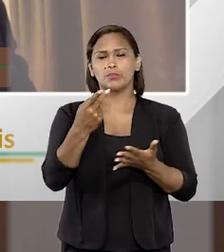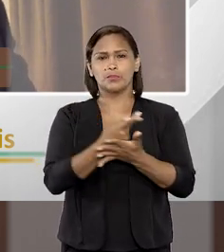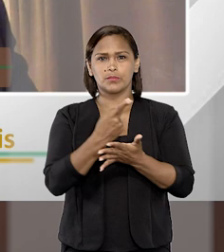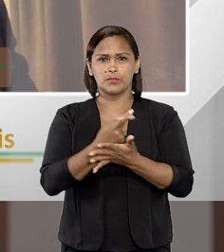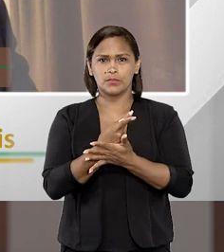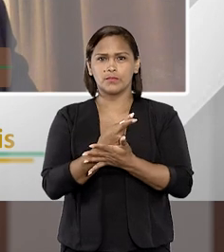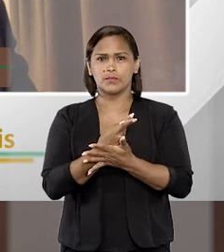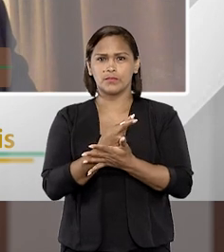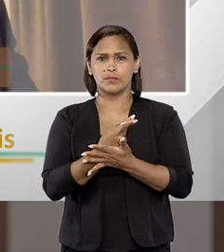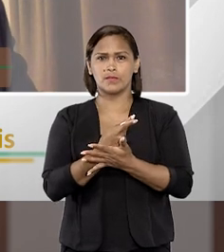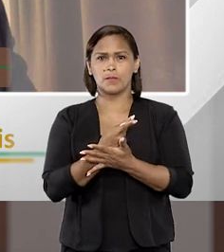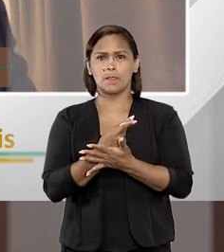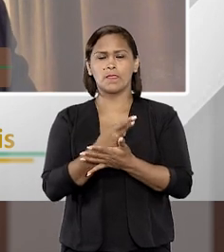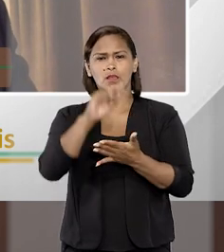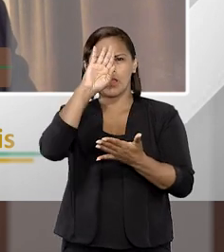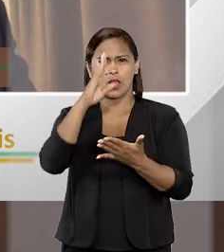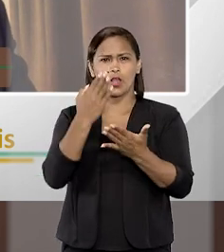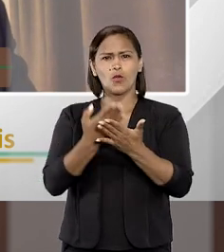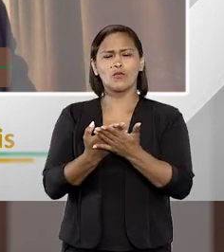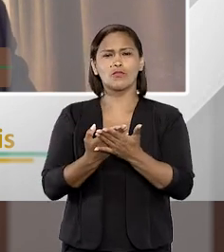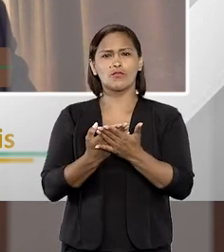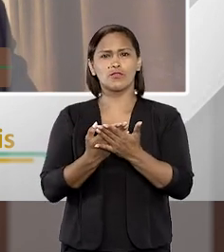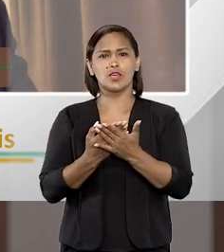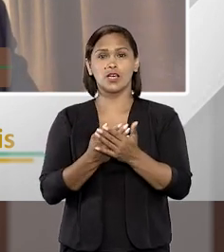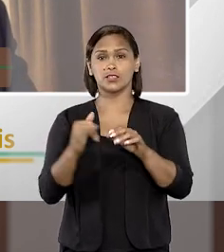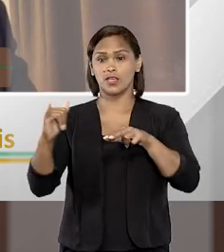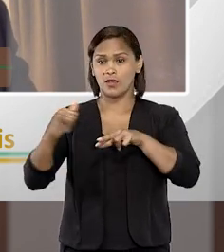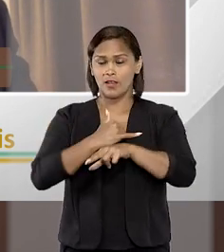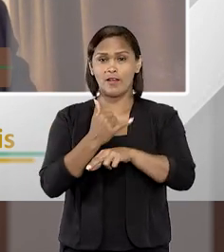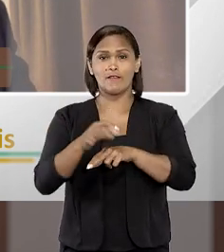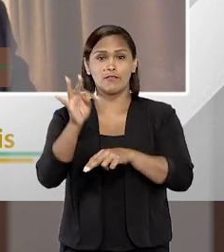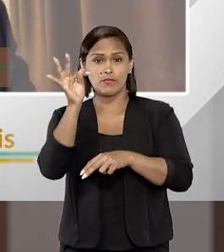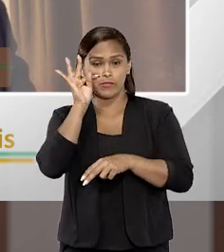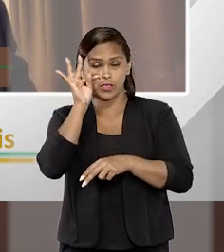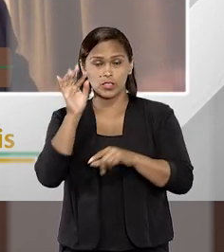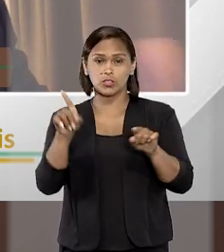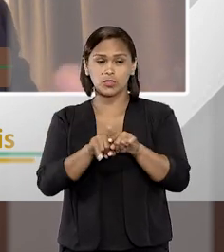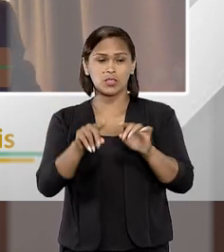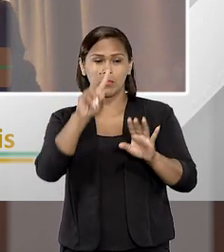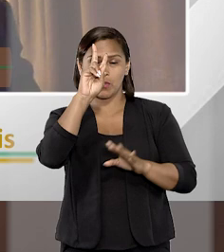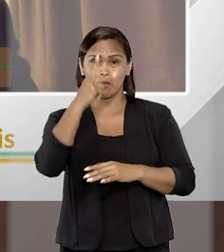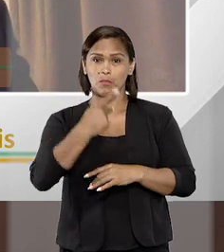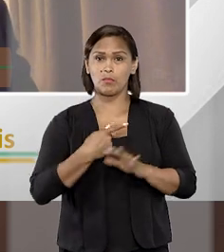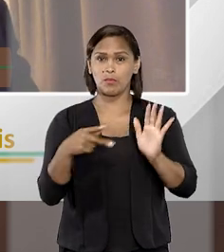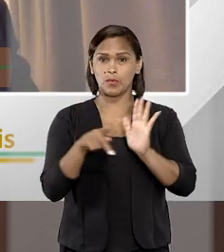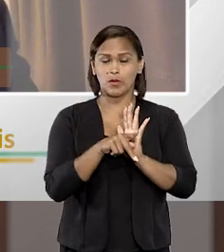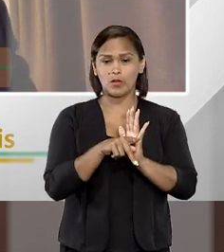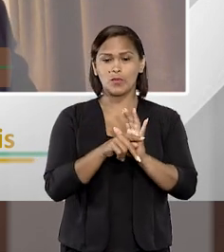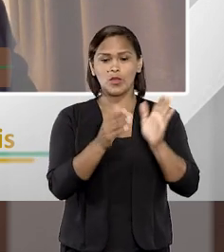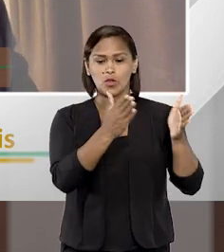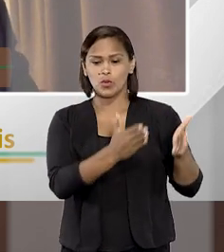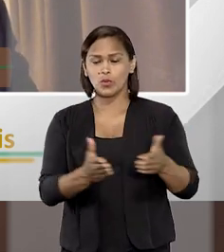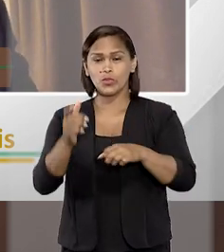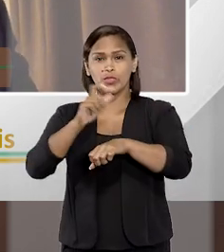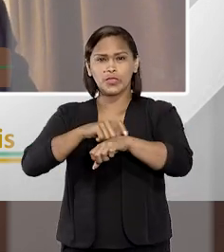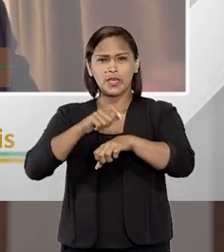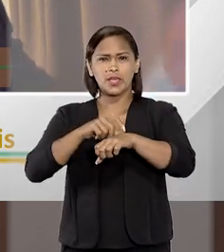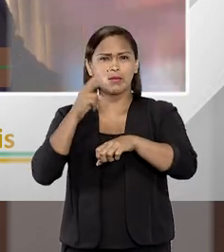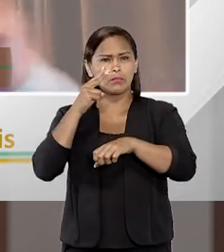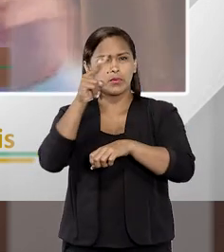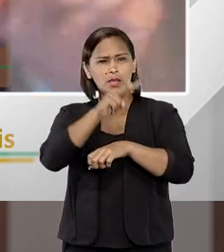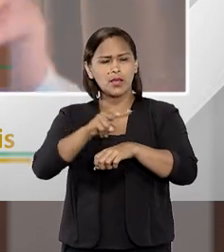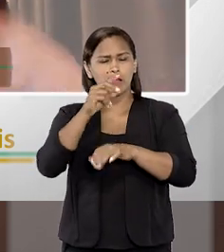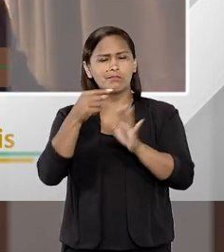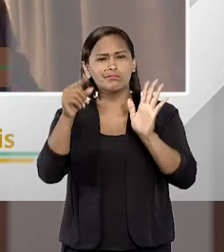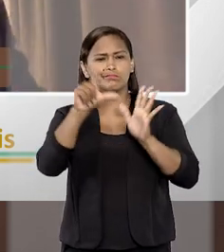indevidas é a confiança da vítima ou testemunha no próprio reconhecimento o tempo que essa pessoa demorou para